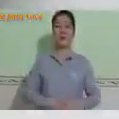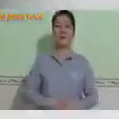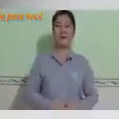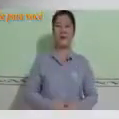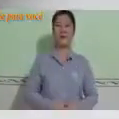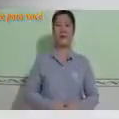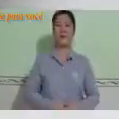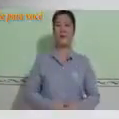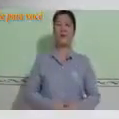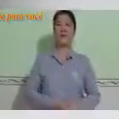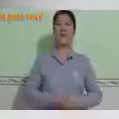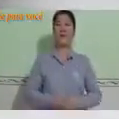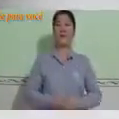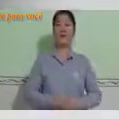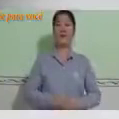fezes.